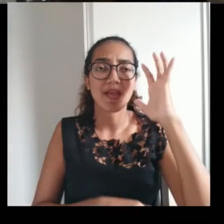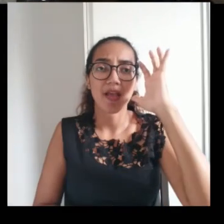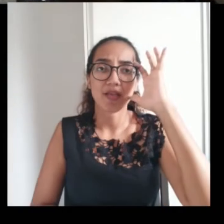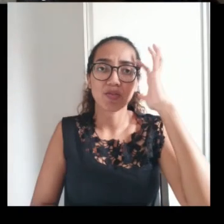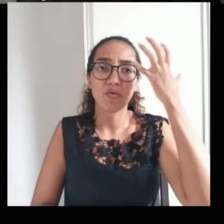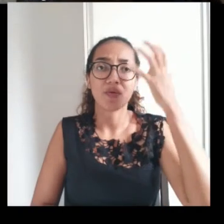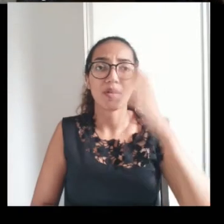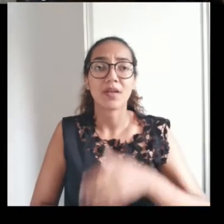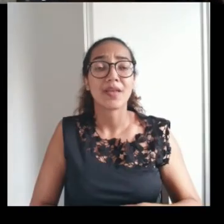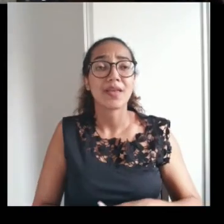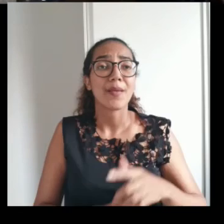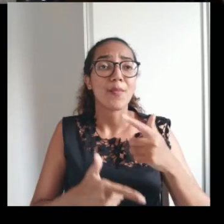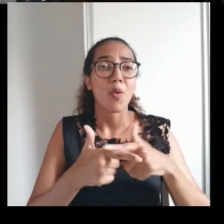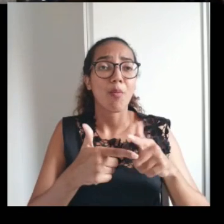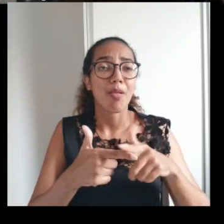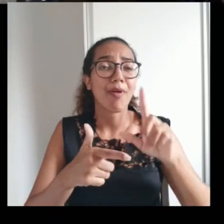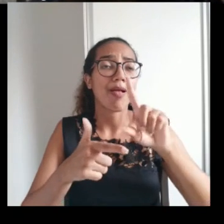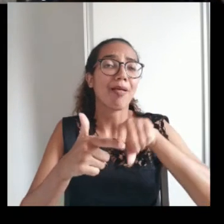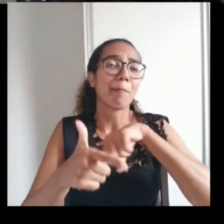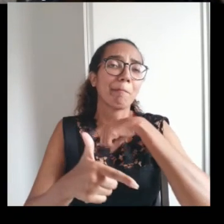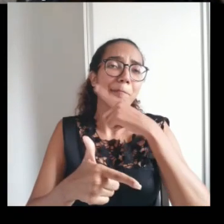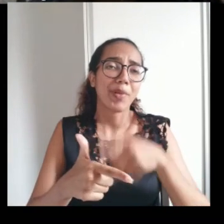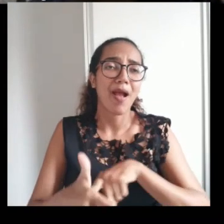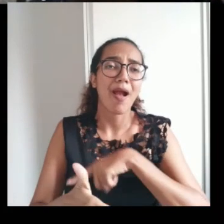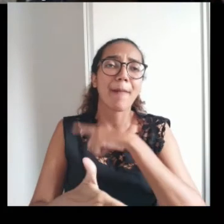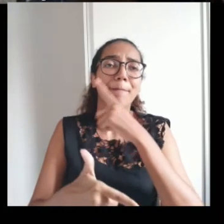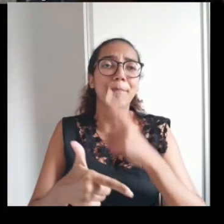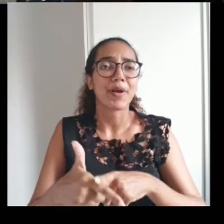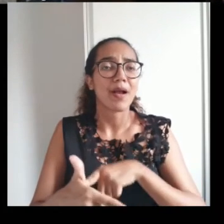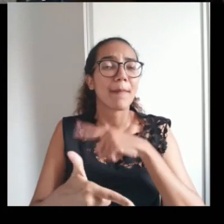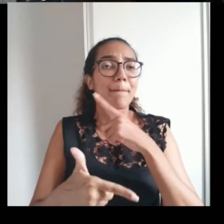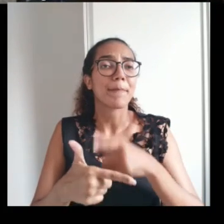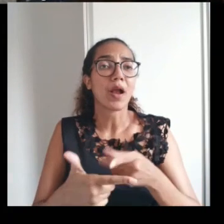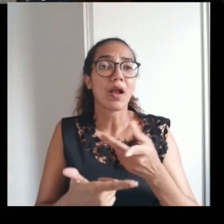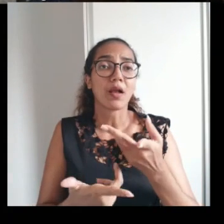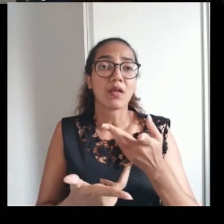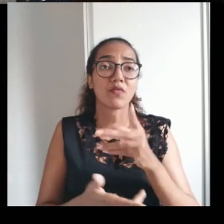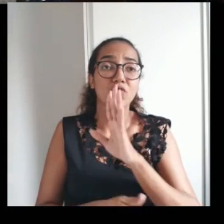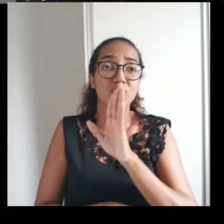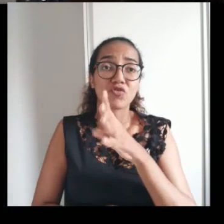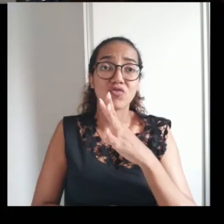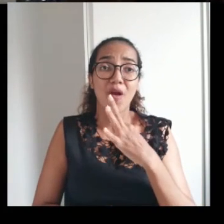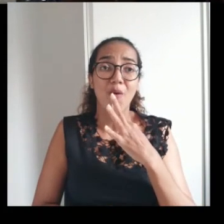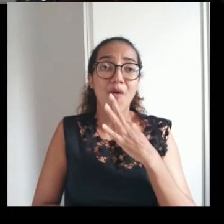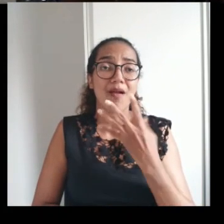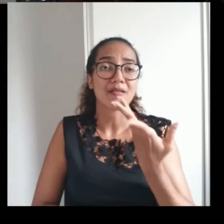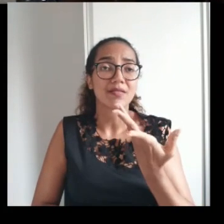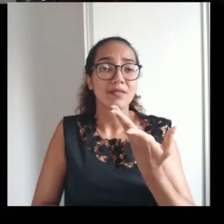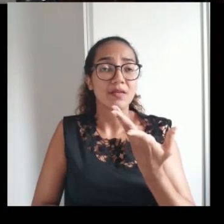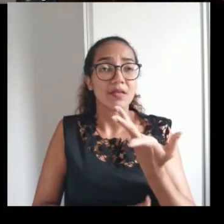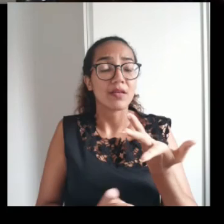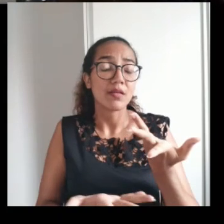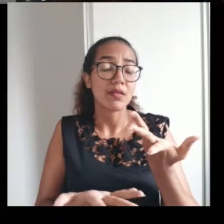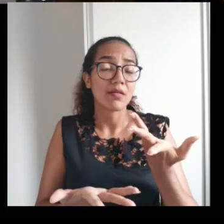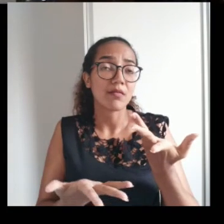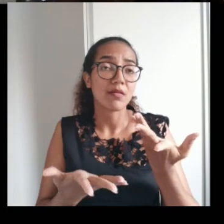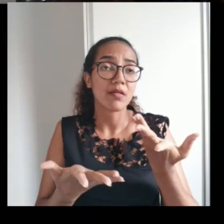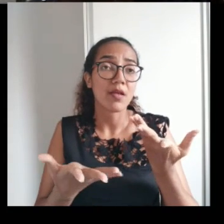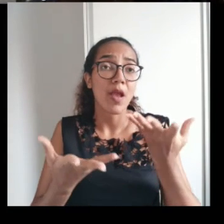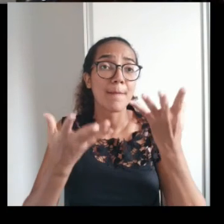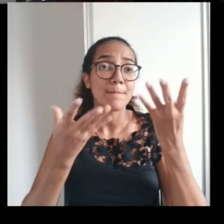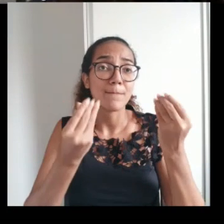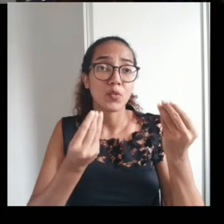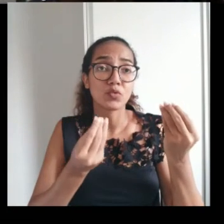recorrentes, né? Ou seja, é um problema que existe e que muito provavelmente muitas pessoas já passaram por esse problema,